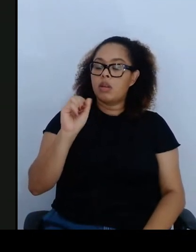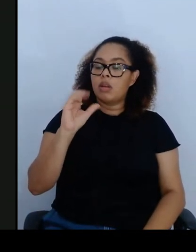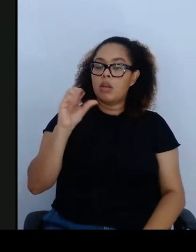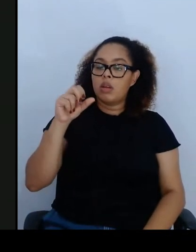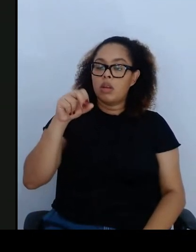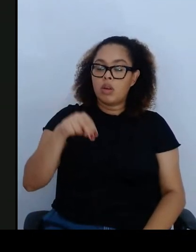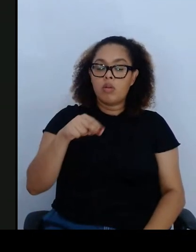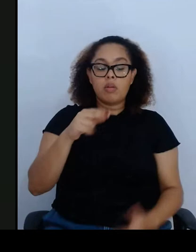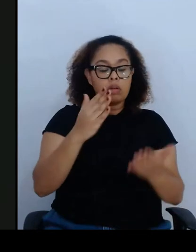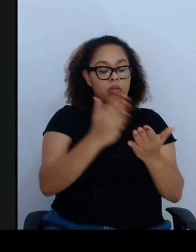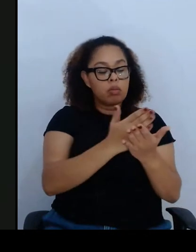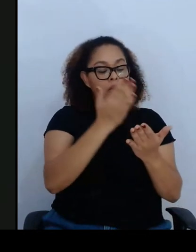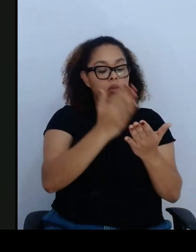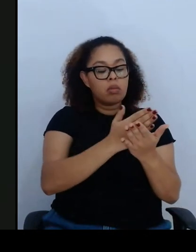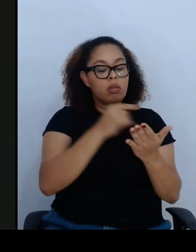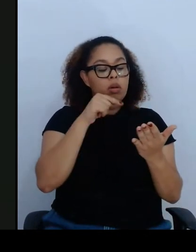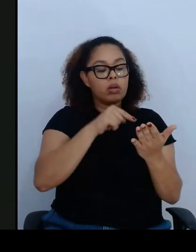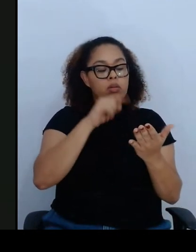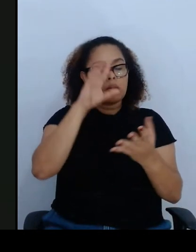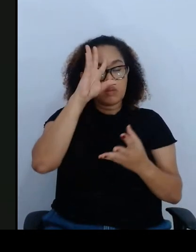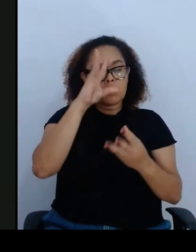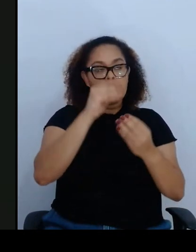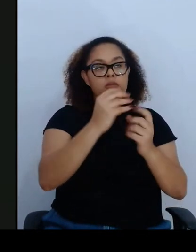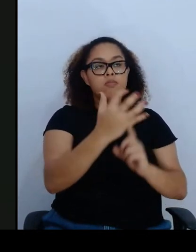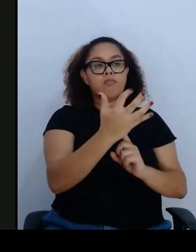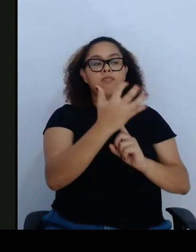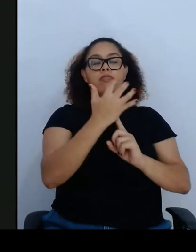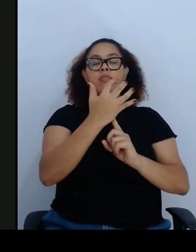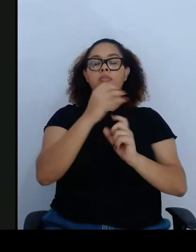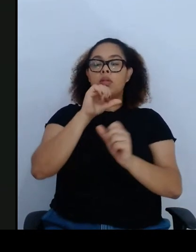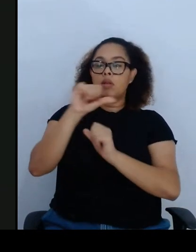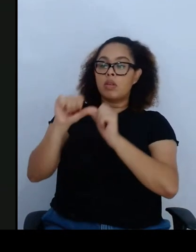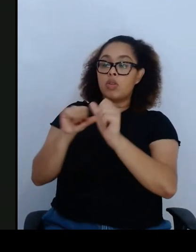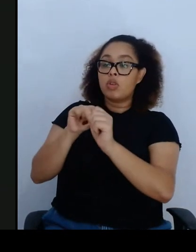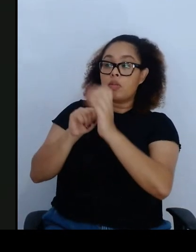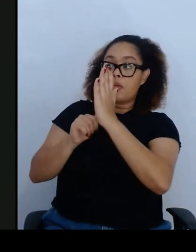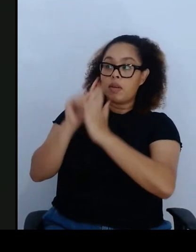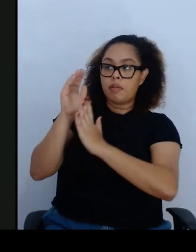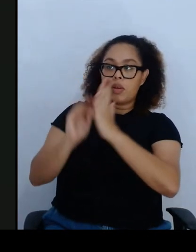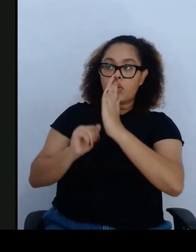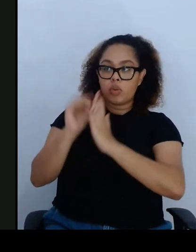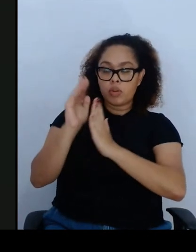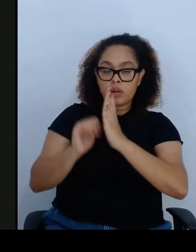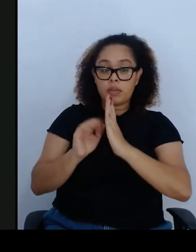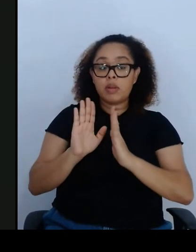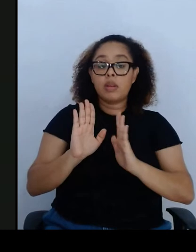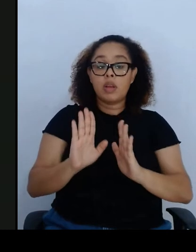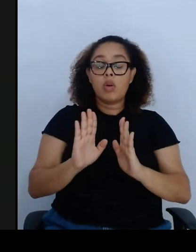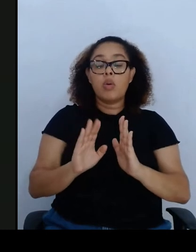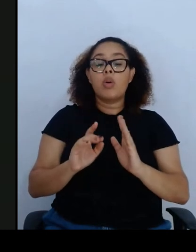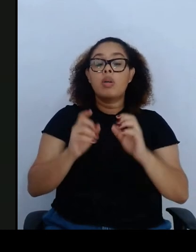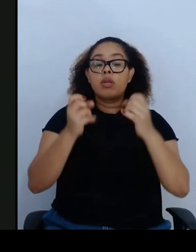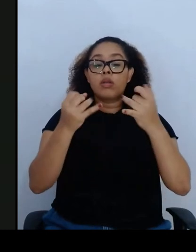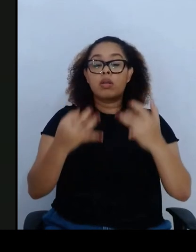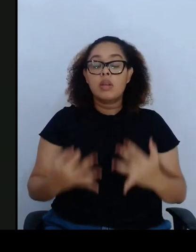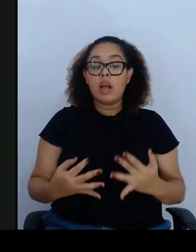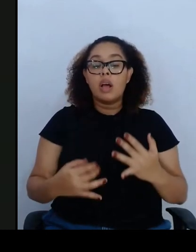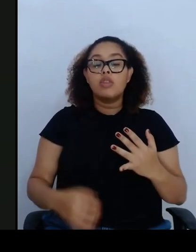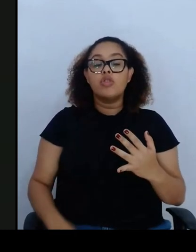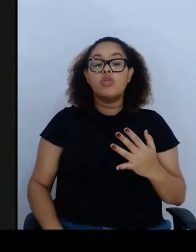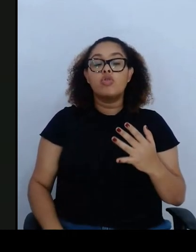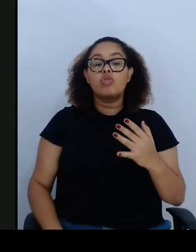o interessante aqui não é falar que duas figuras ou figures de